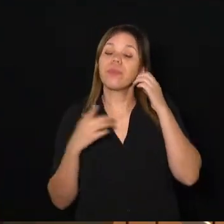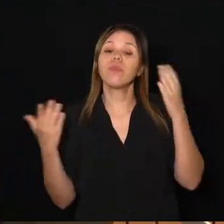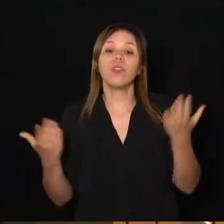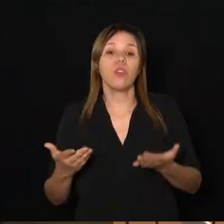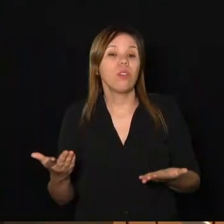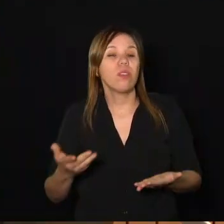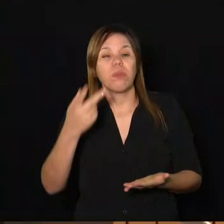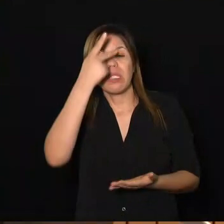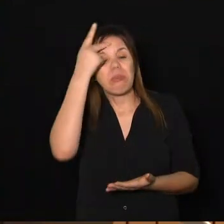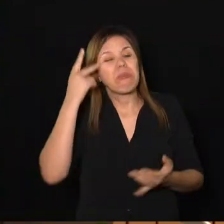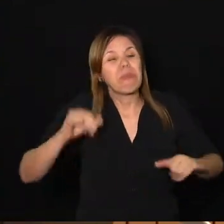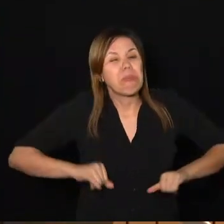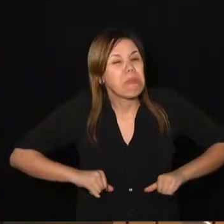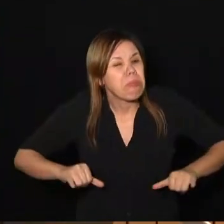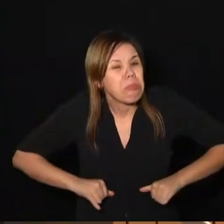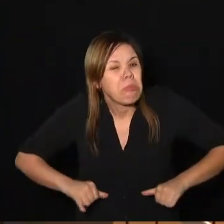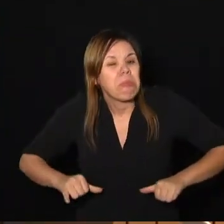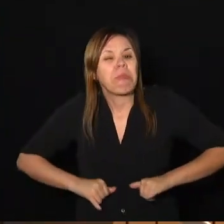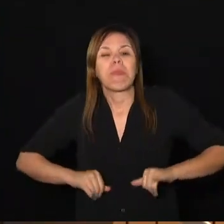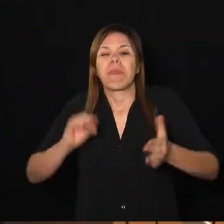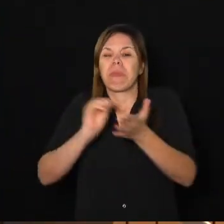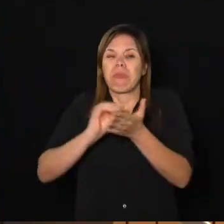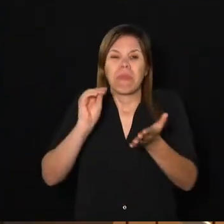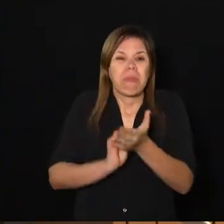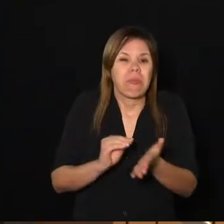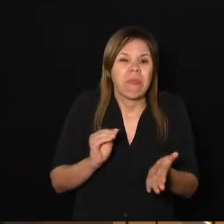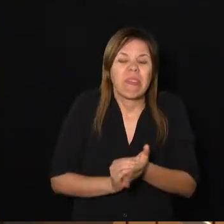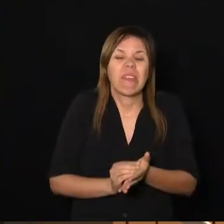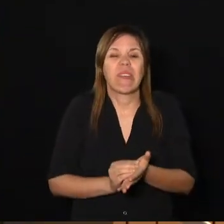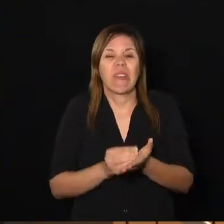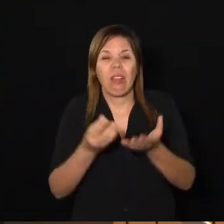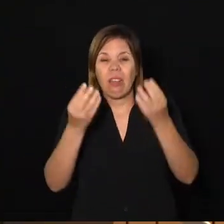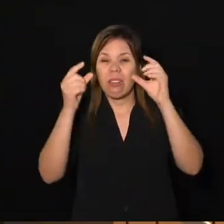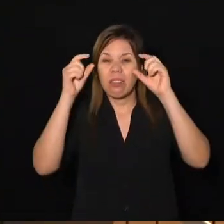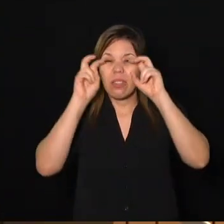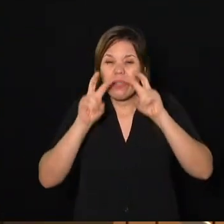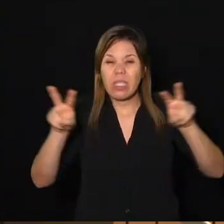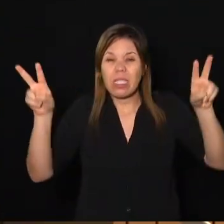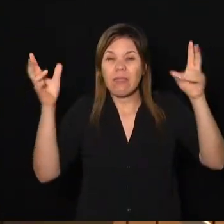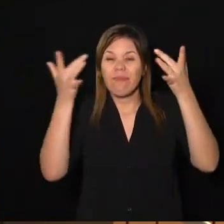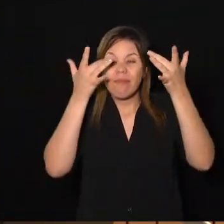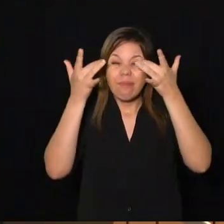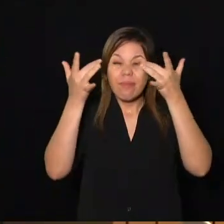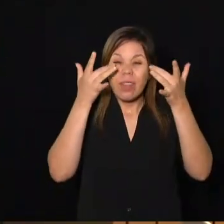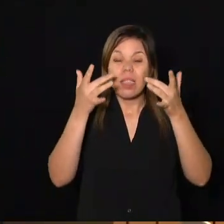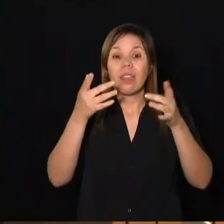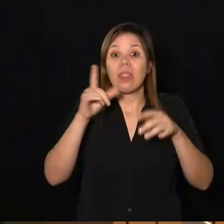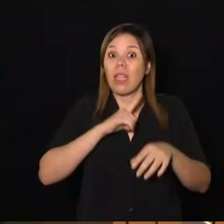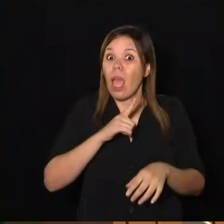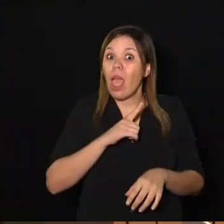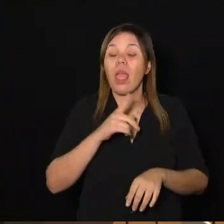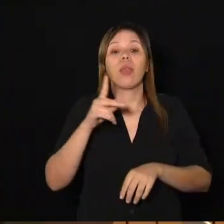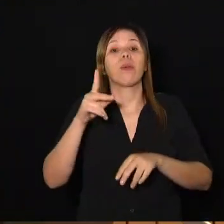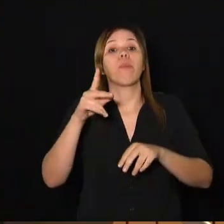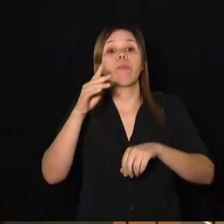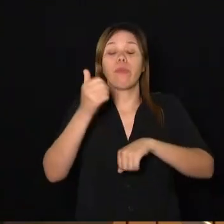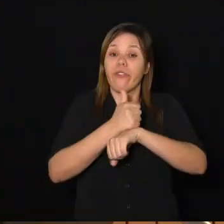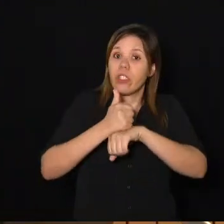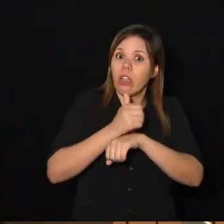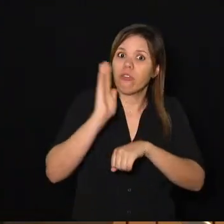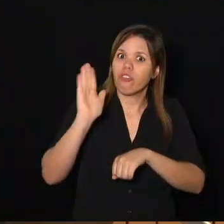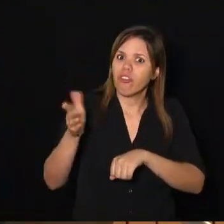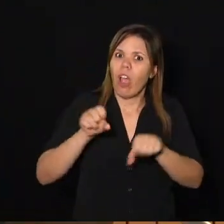sofrendo pessoas perdidas pessoas com necessidade nós temos o profissional que estudou que já trabalha que já